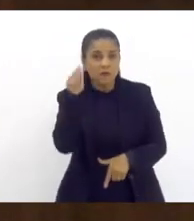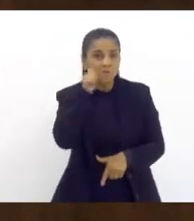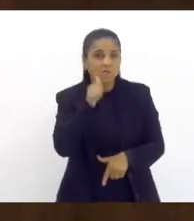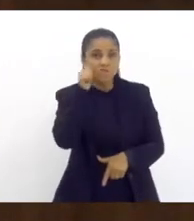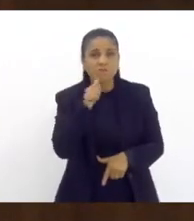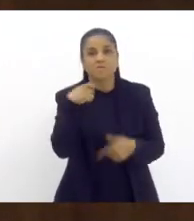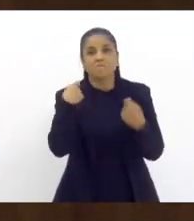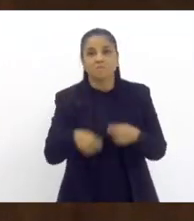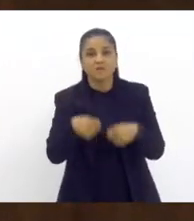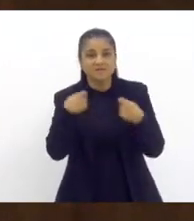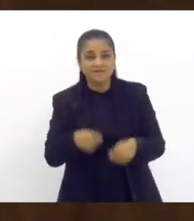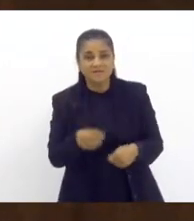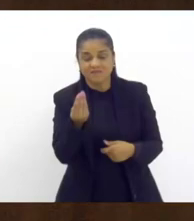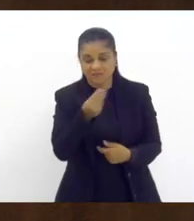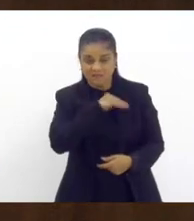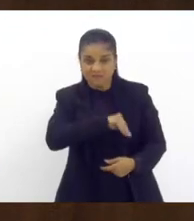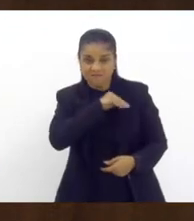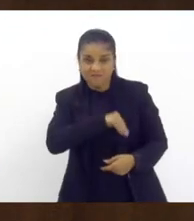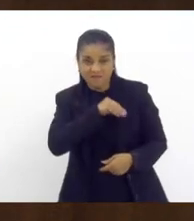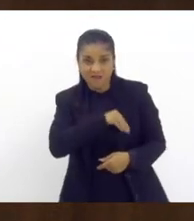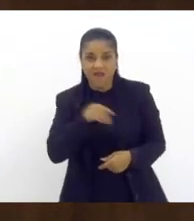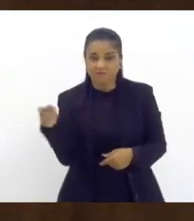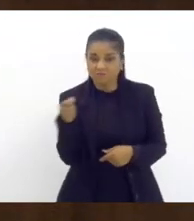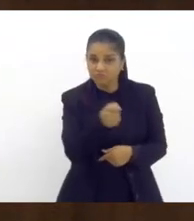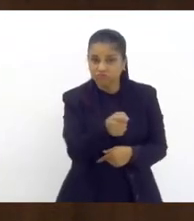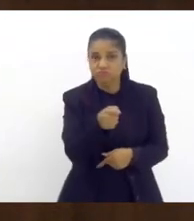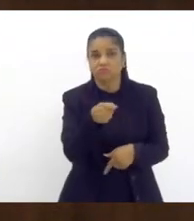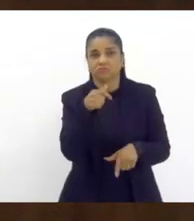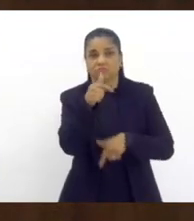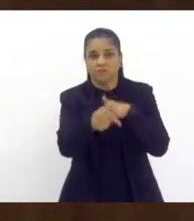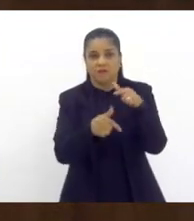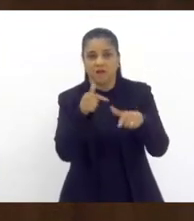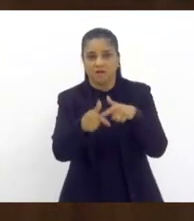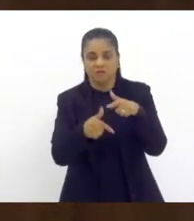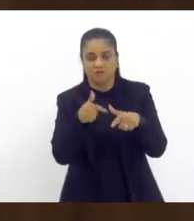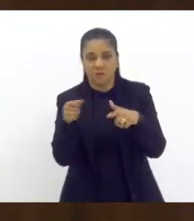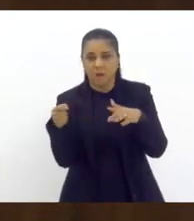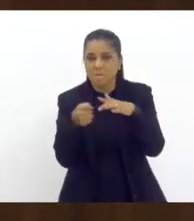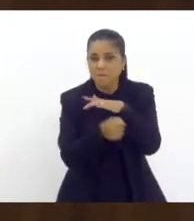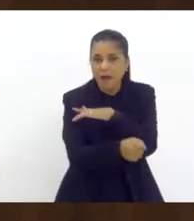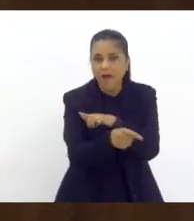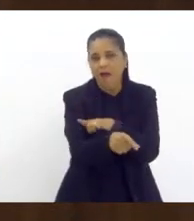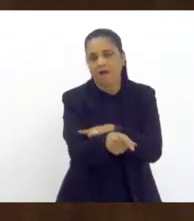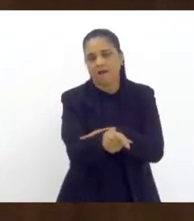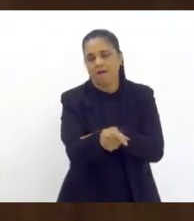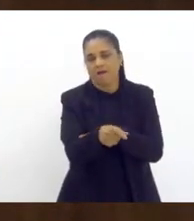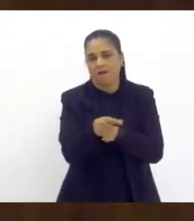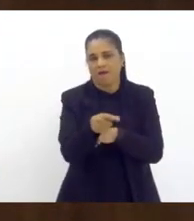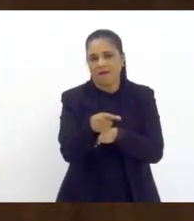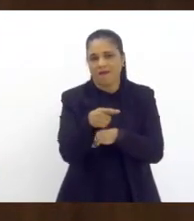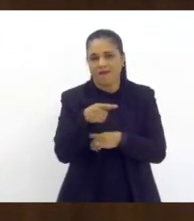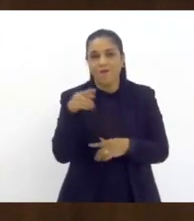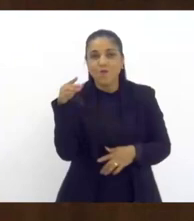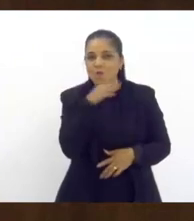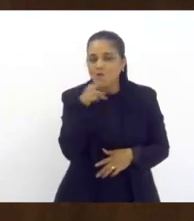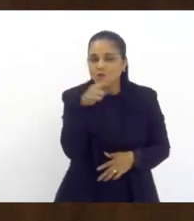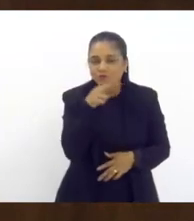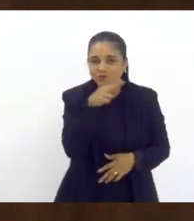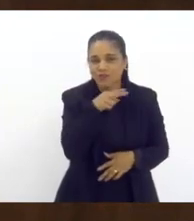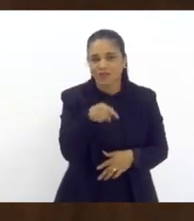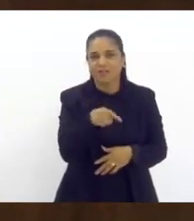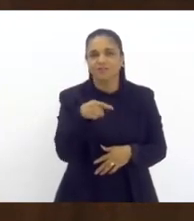empregabilidade, renda. Isso é urgentíssimo. Aluguel social